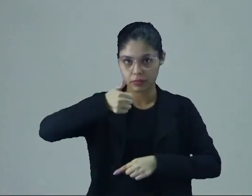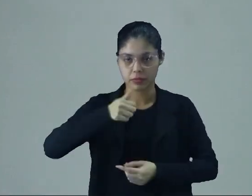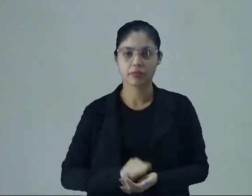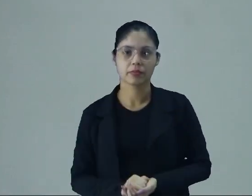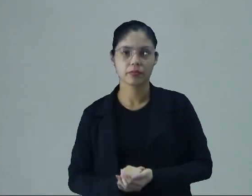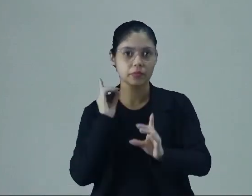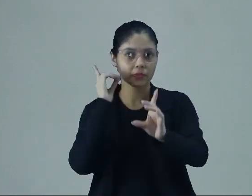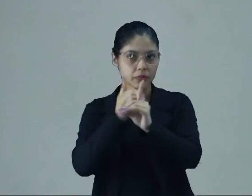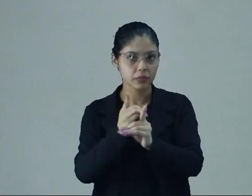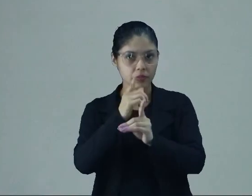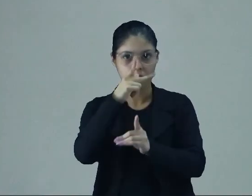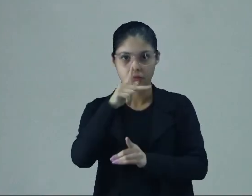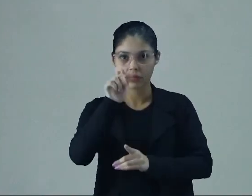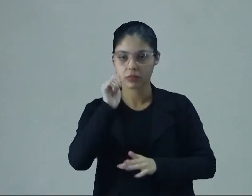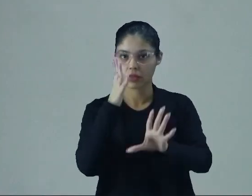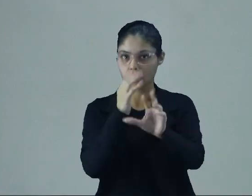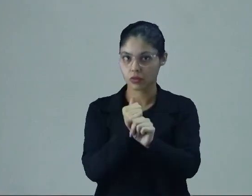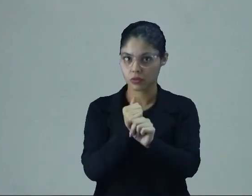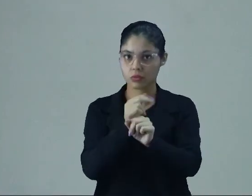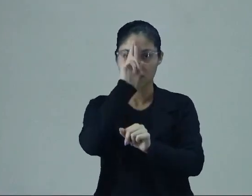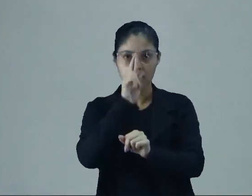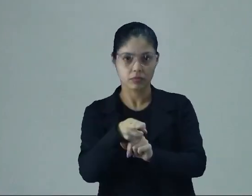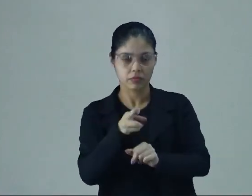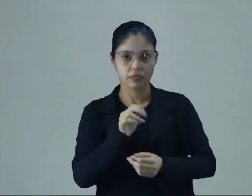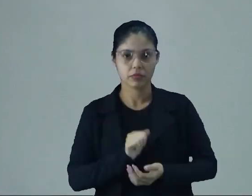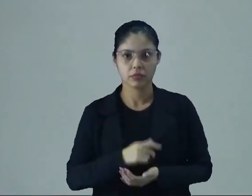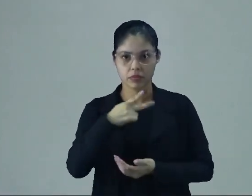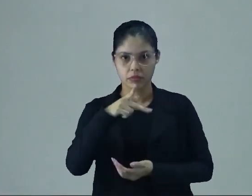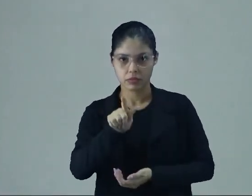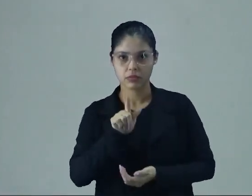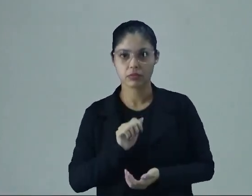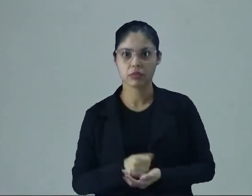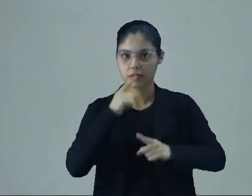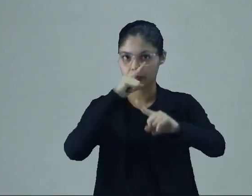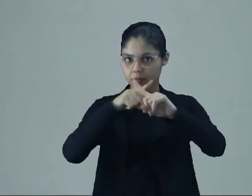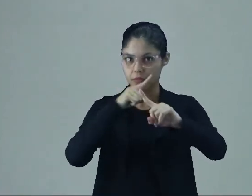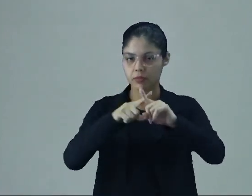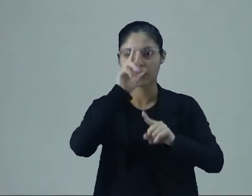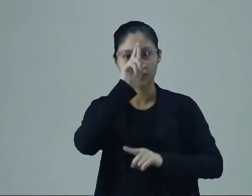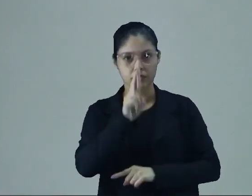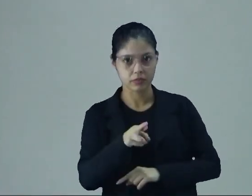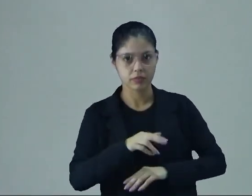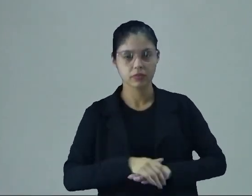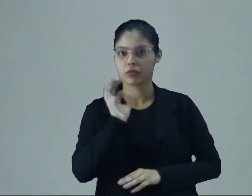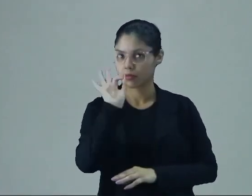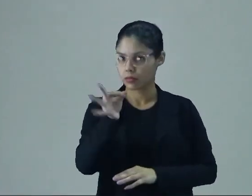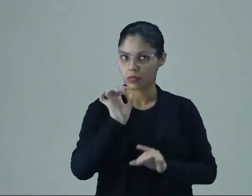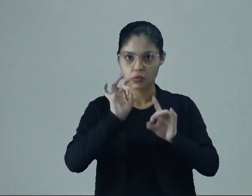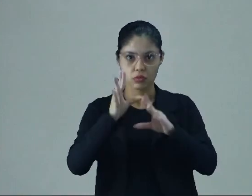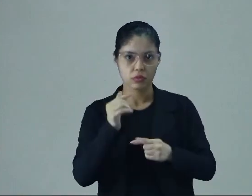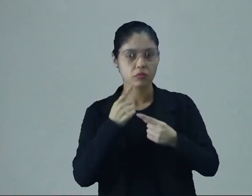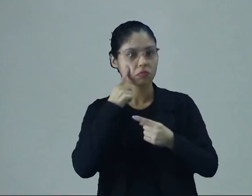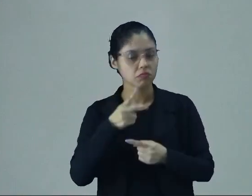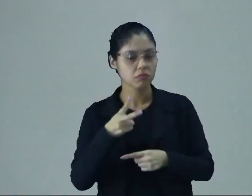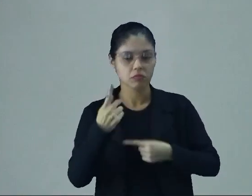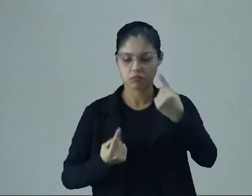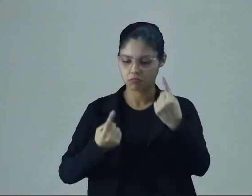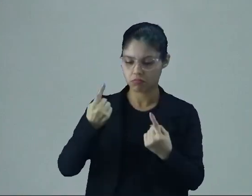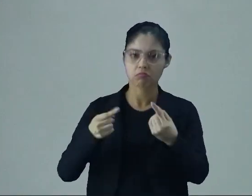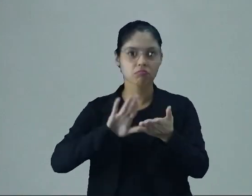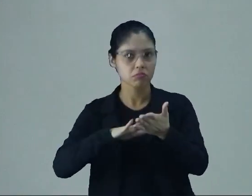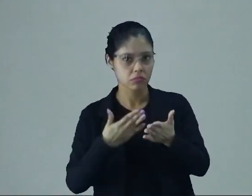Para encontrar os termos de uma PA, soma com a razão. Na PG, multiplica pela razão, certo? É só você diferenciar